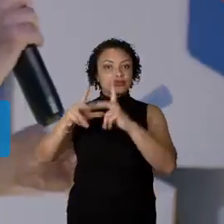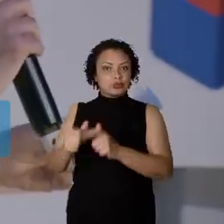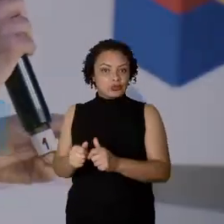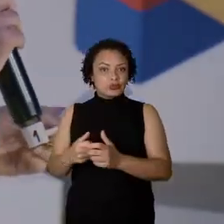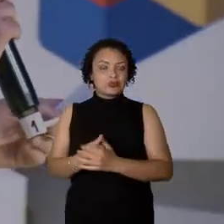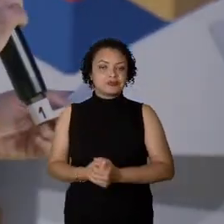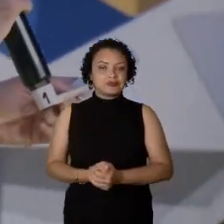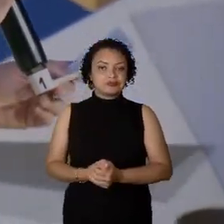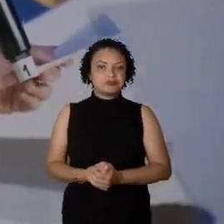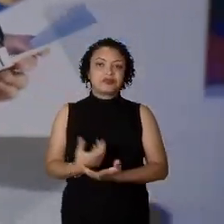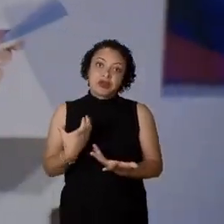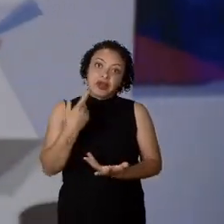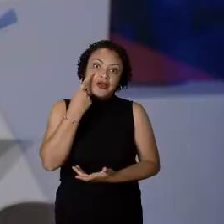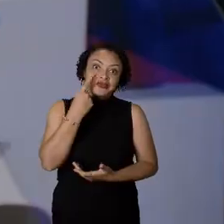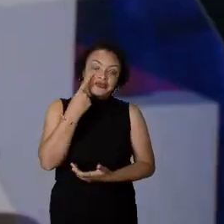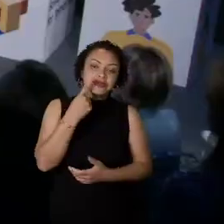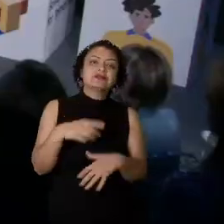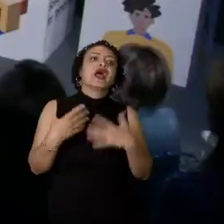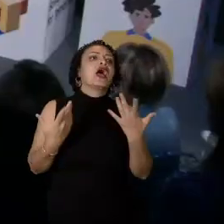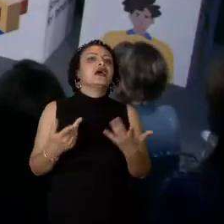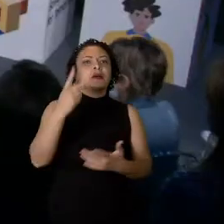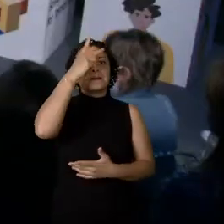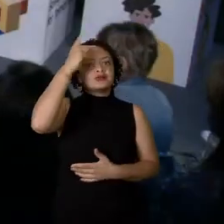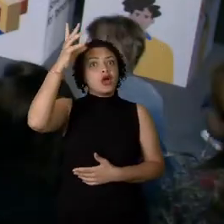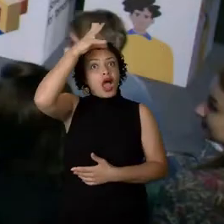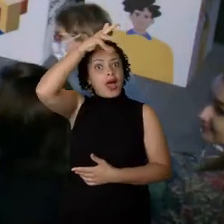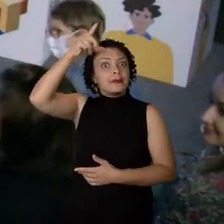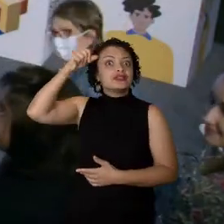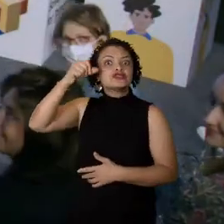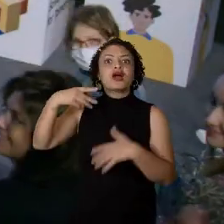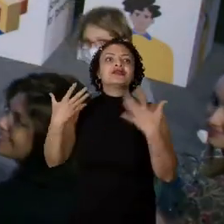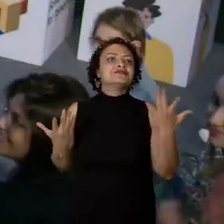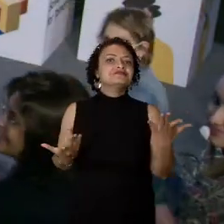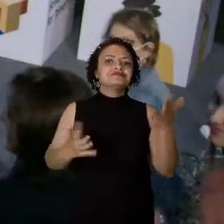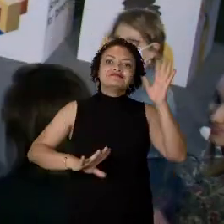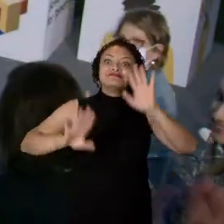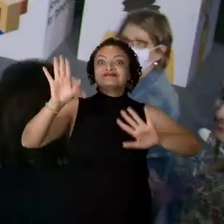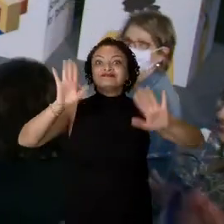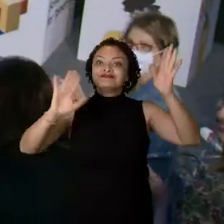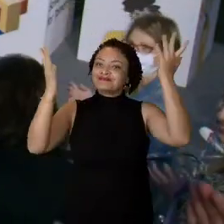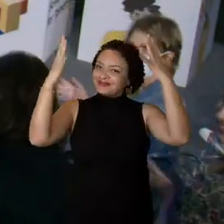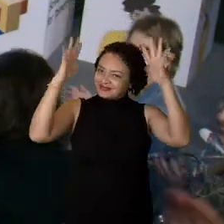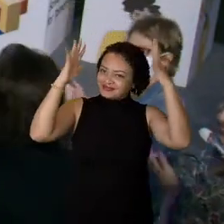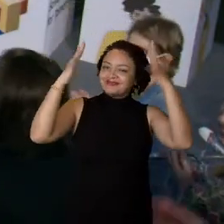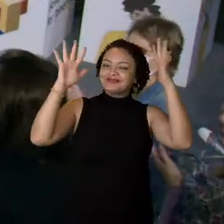falou, mas eu queria ver. Cadê o pessoal do Amazonas?